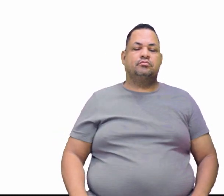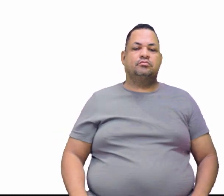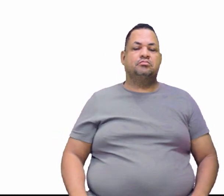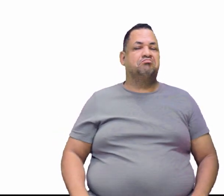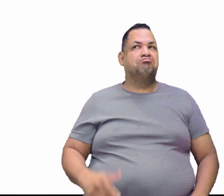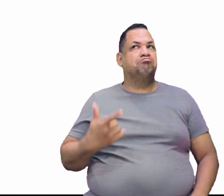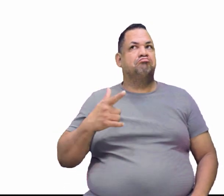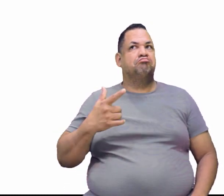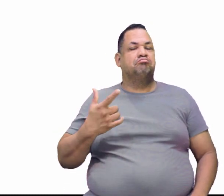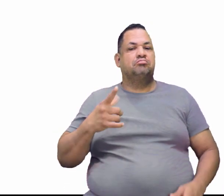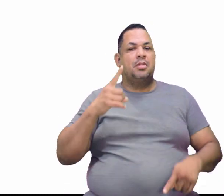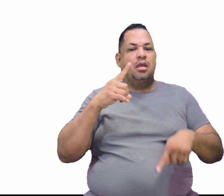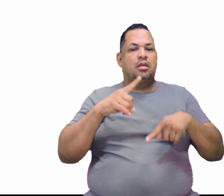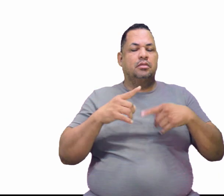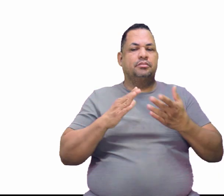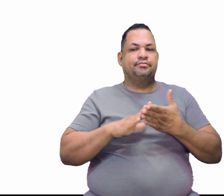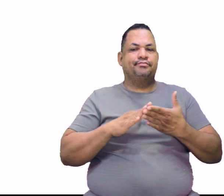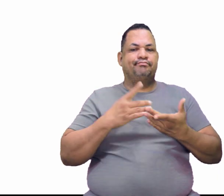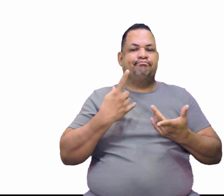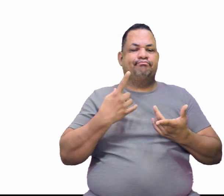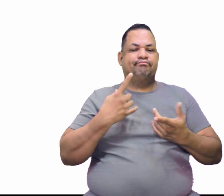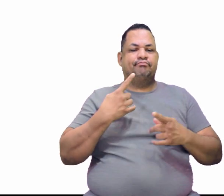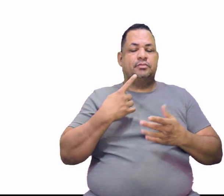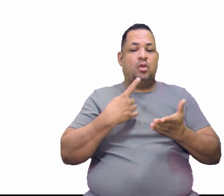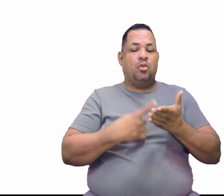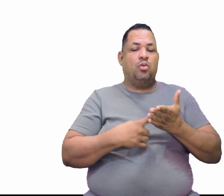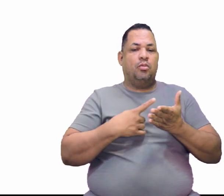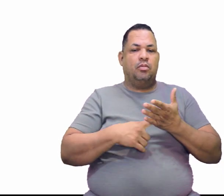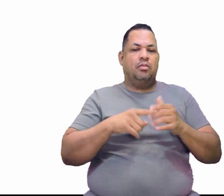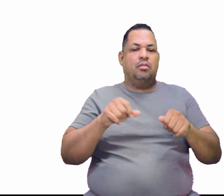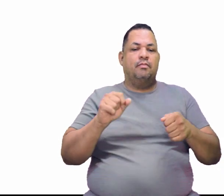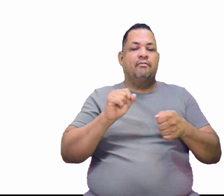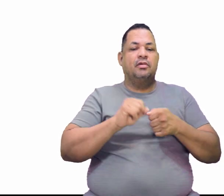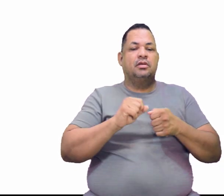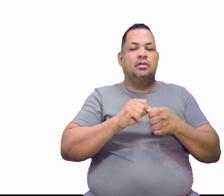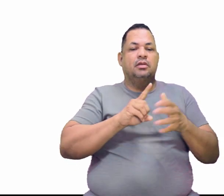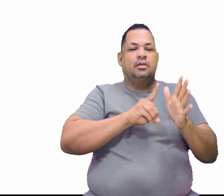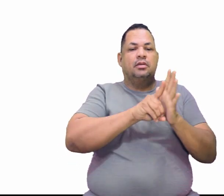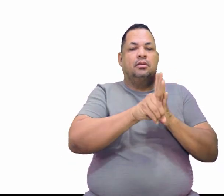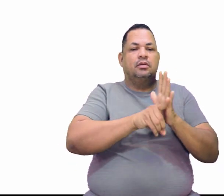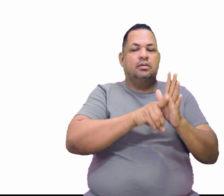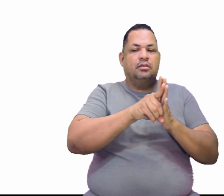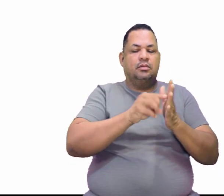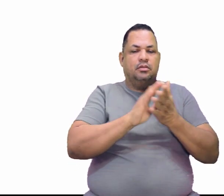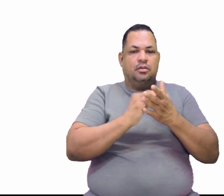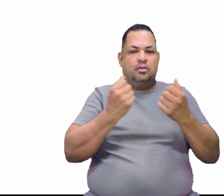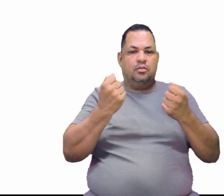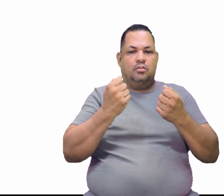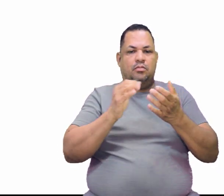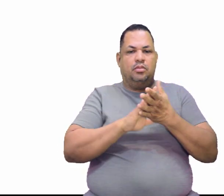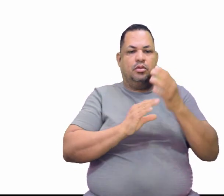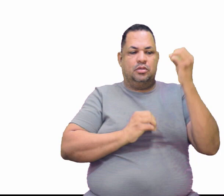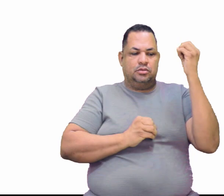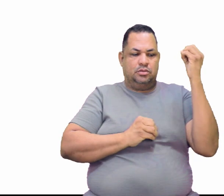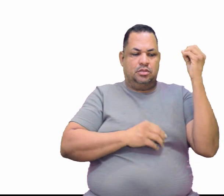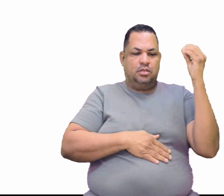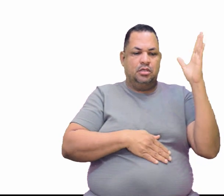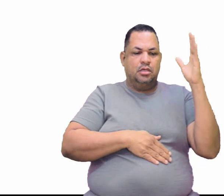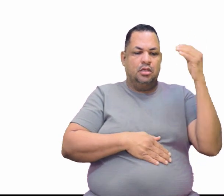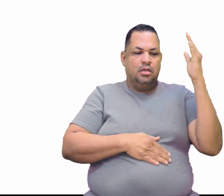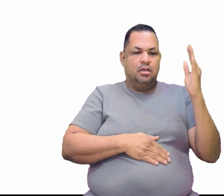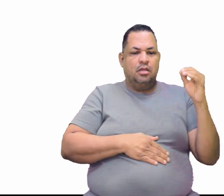rio? Não, vamos melhor fazer uma estrada de ferro que possa interligar